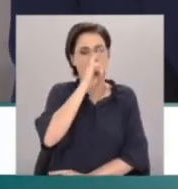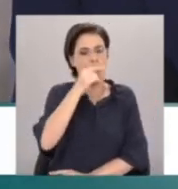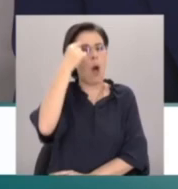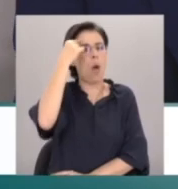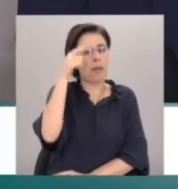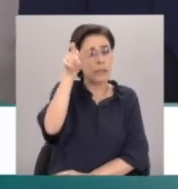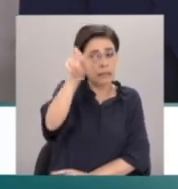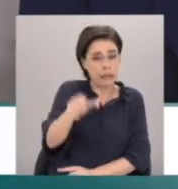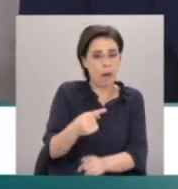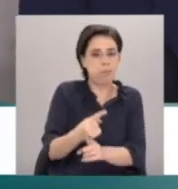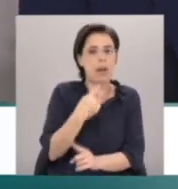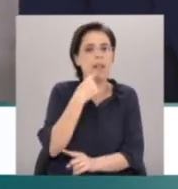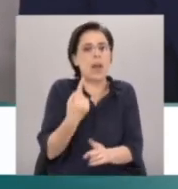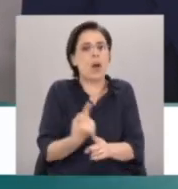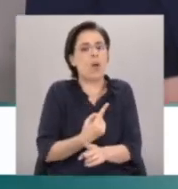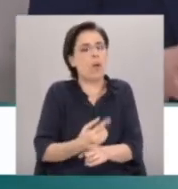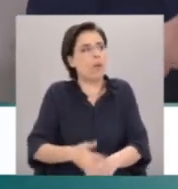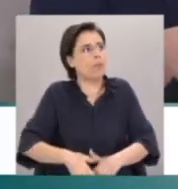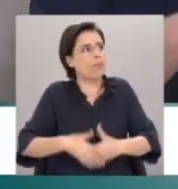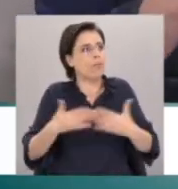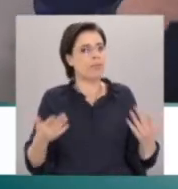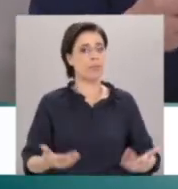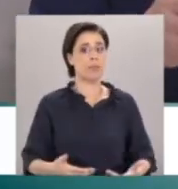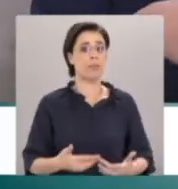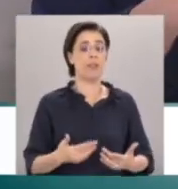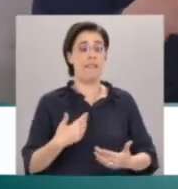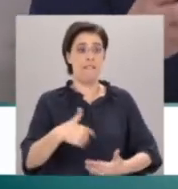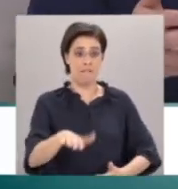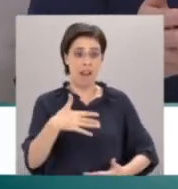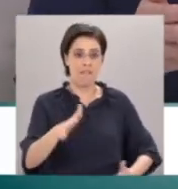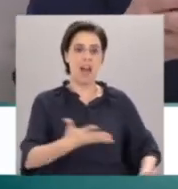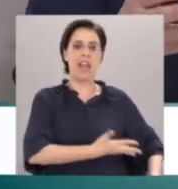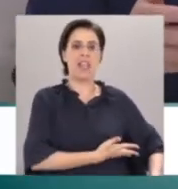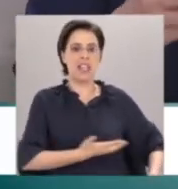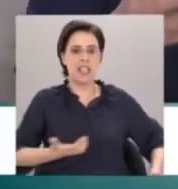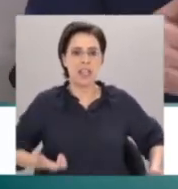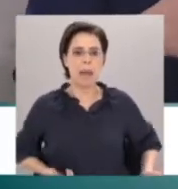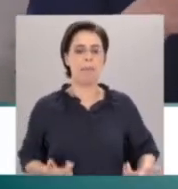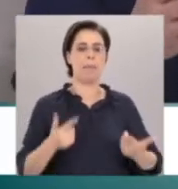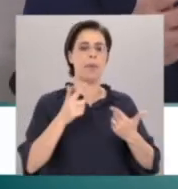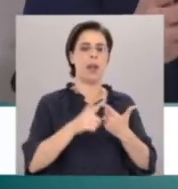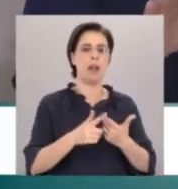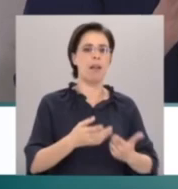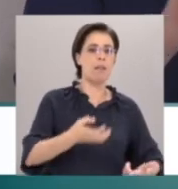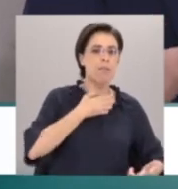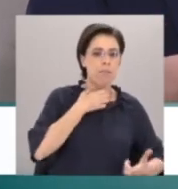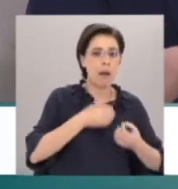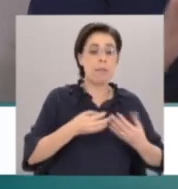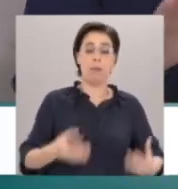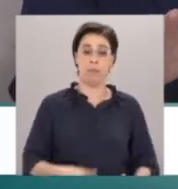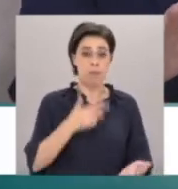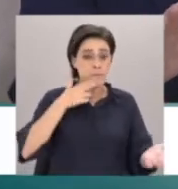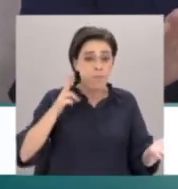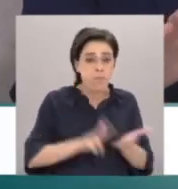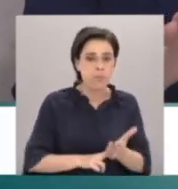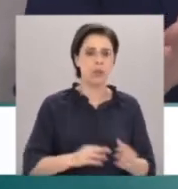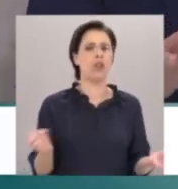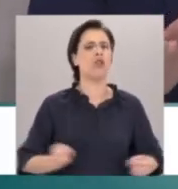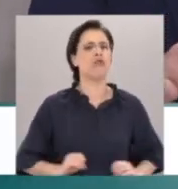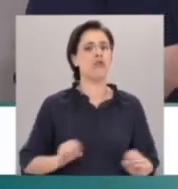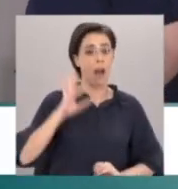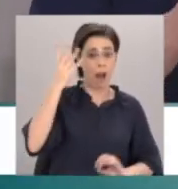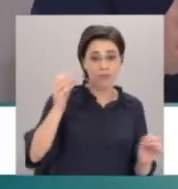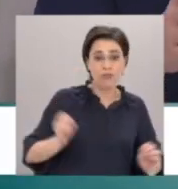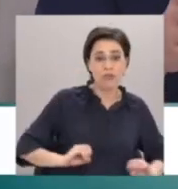Rio a dizer coisas como iria ao menos fomentar o desemprego aumentar as falências nada disso aconteceu